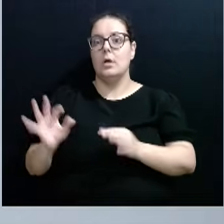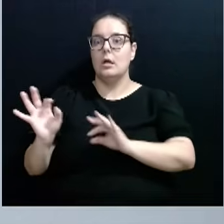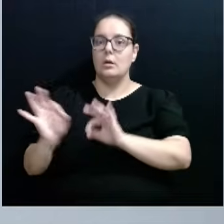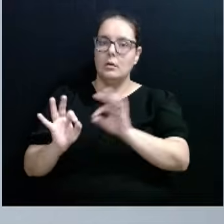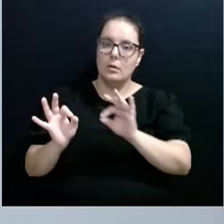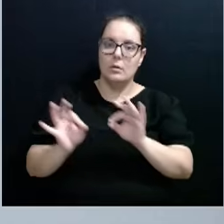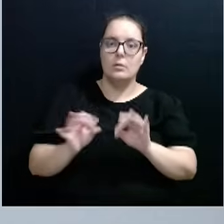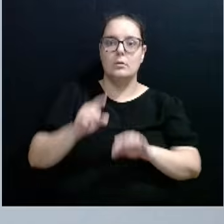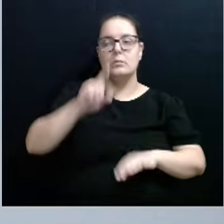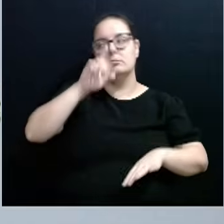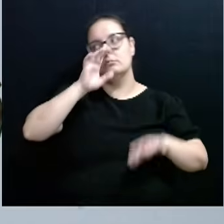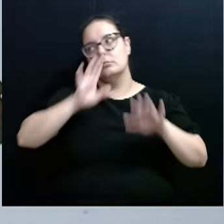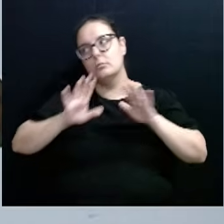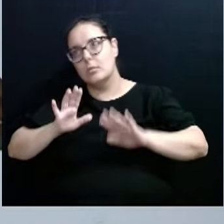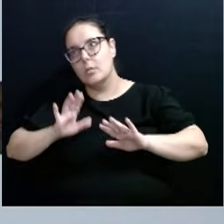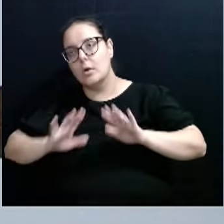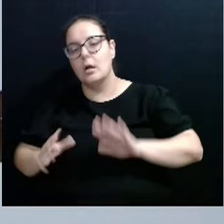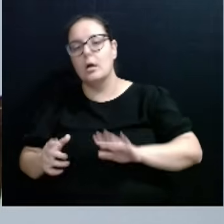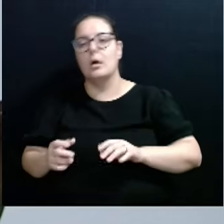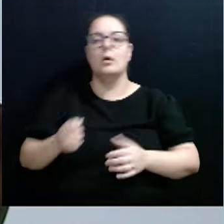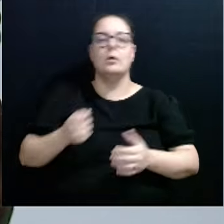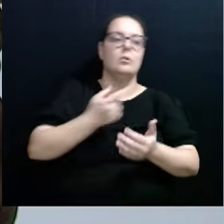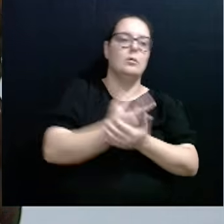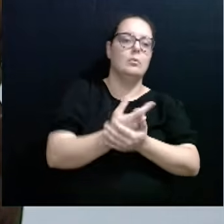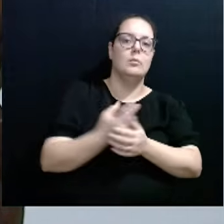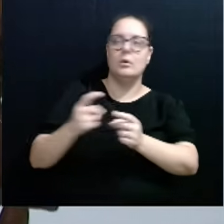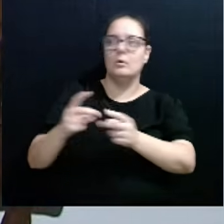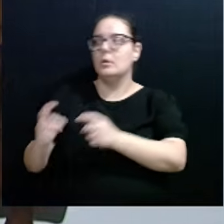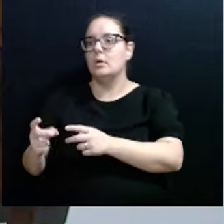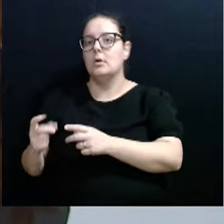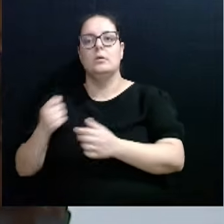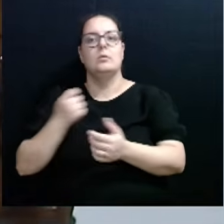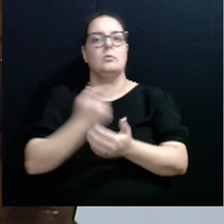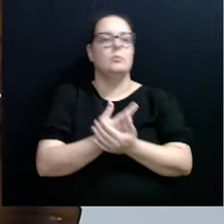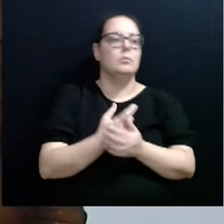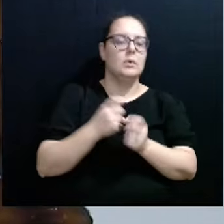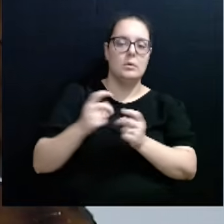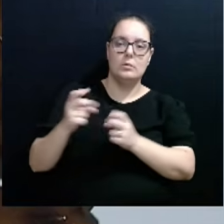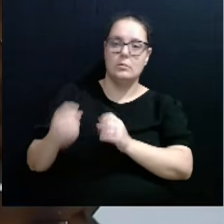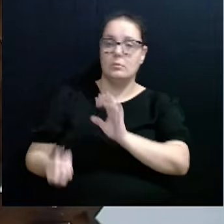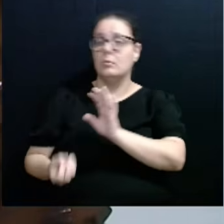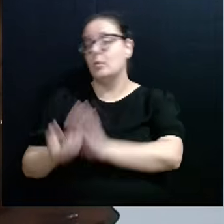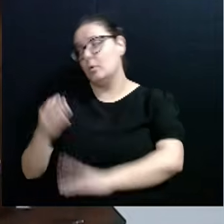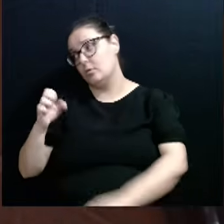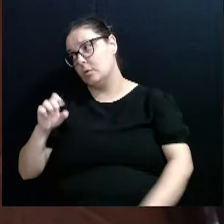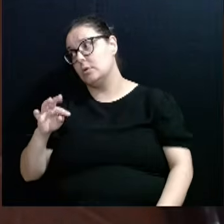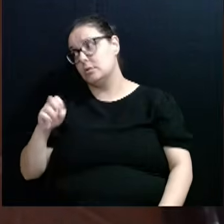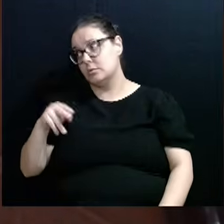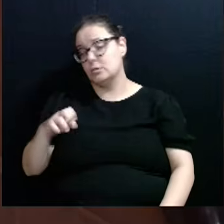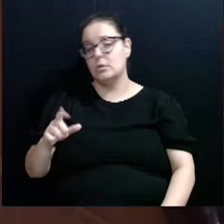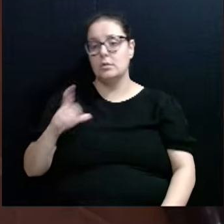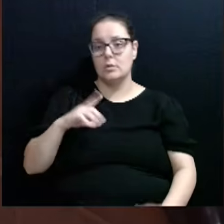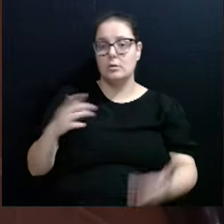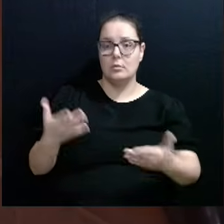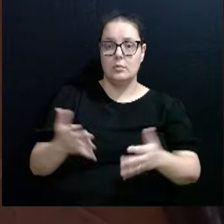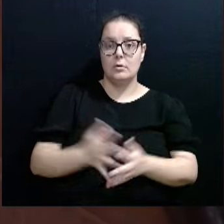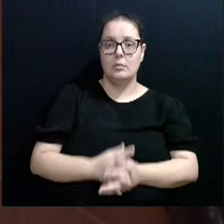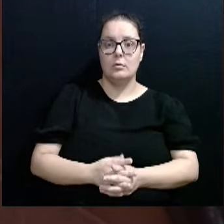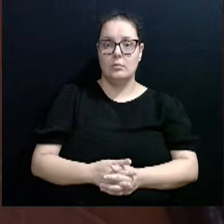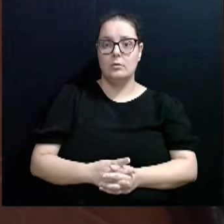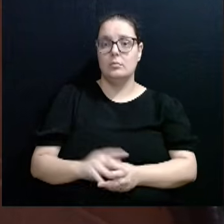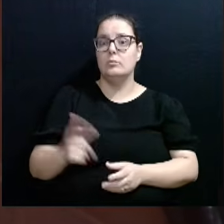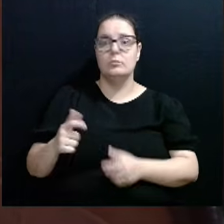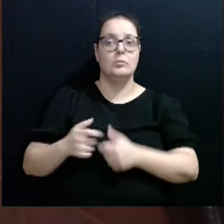e comprando, vendendo e comprando, e aí para formar o estoque que tem hoje. E como que é essa questão? Não houve um grande investimento,